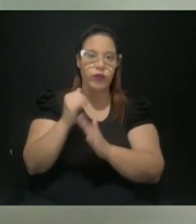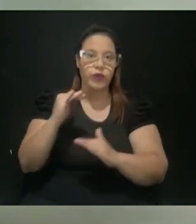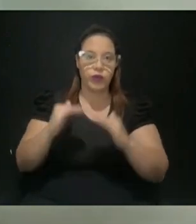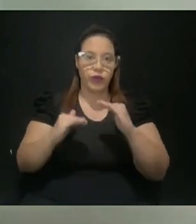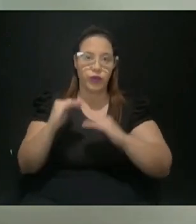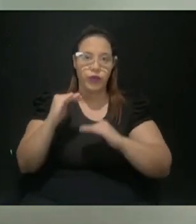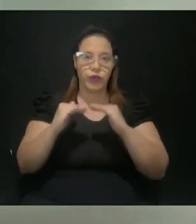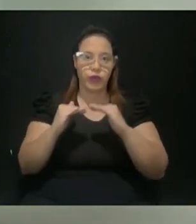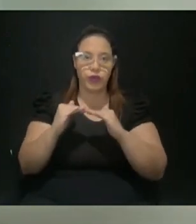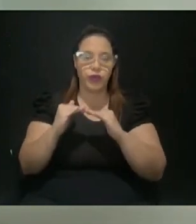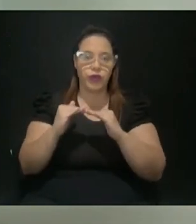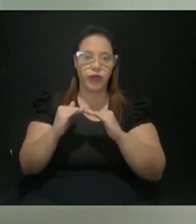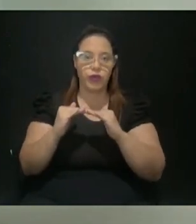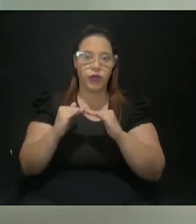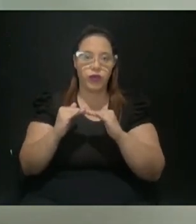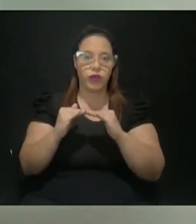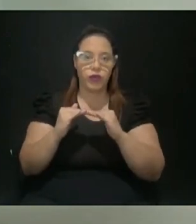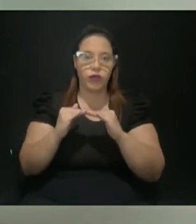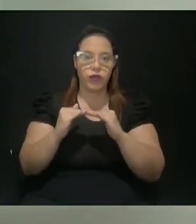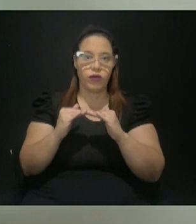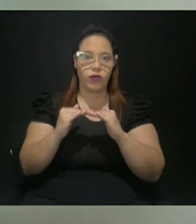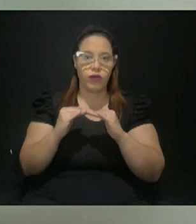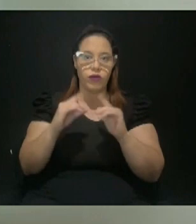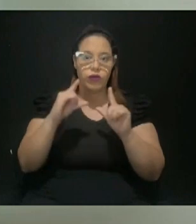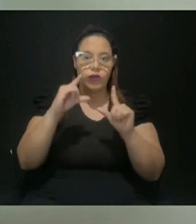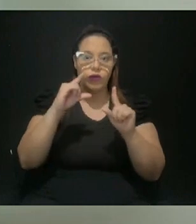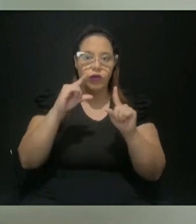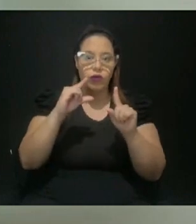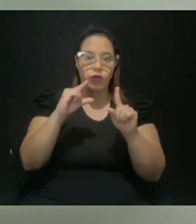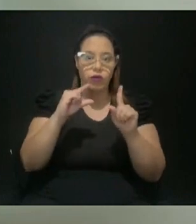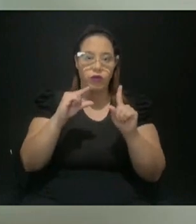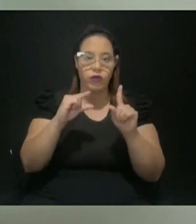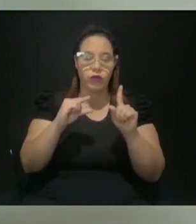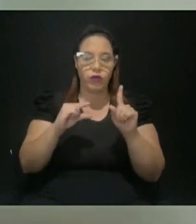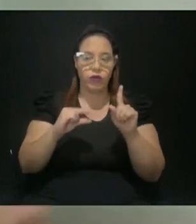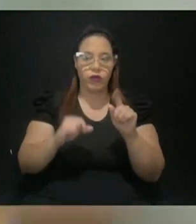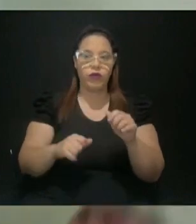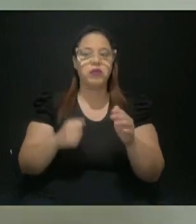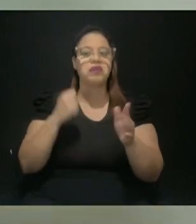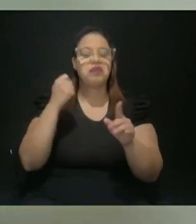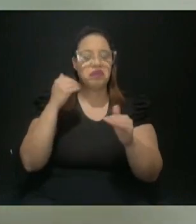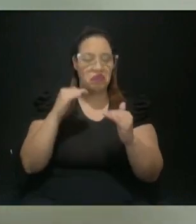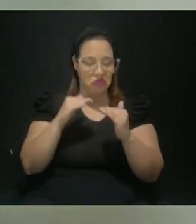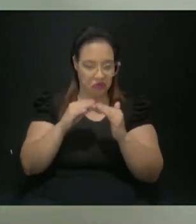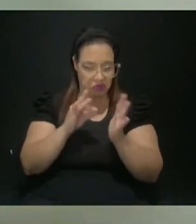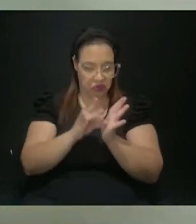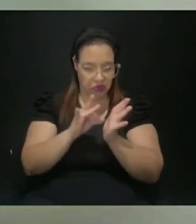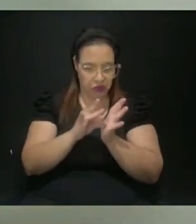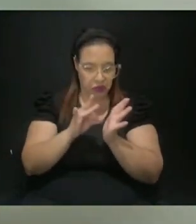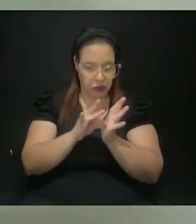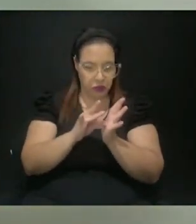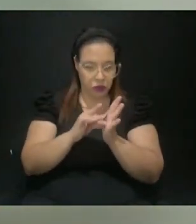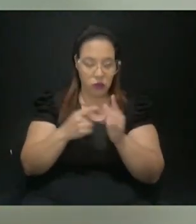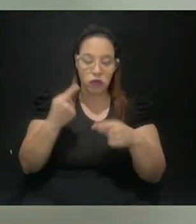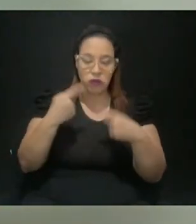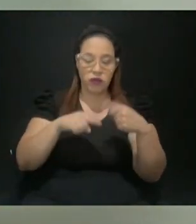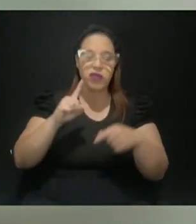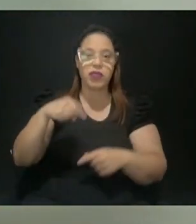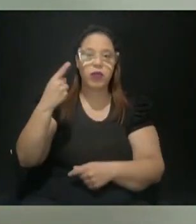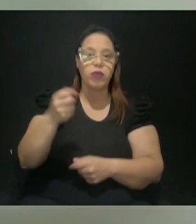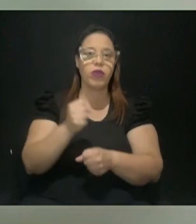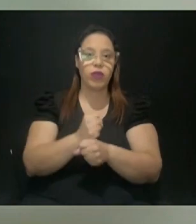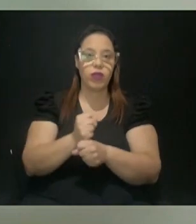que mantenha, né, essas reduções. E, com certeza, com essas discussões aí no próximo ano, com